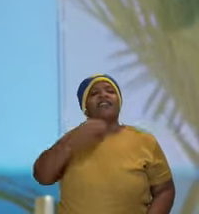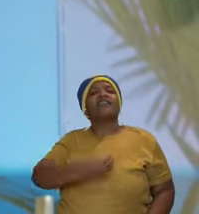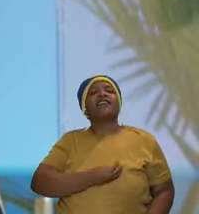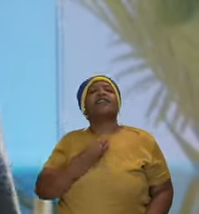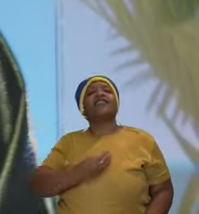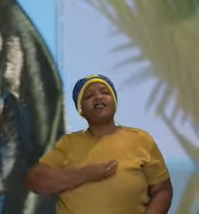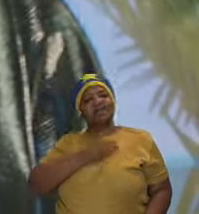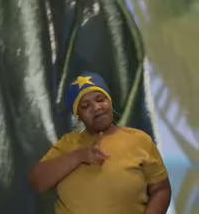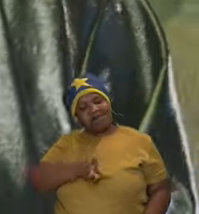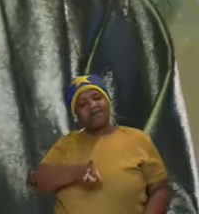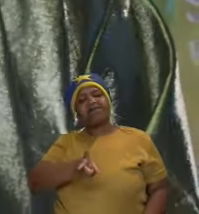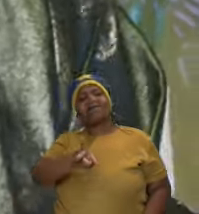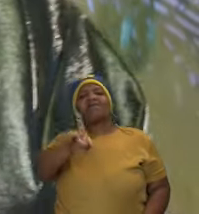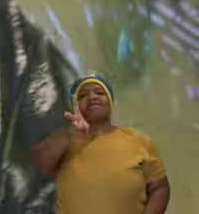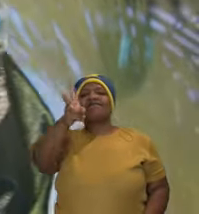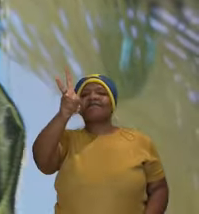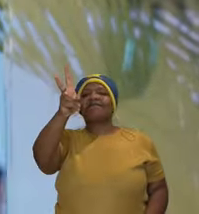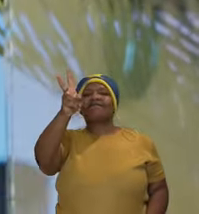live.